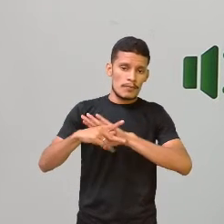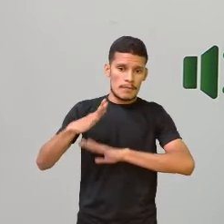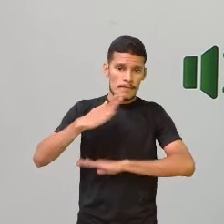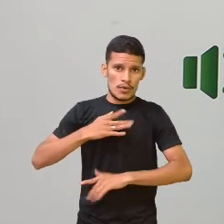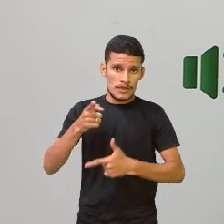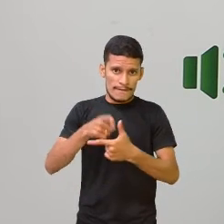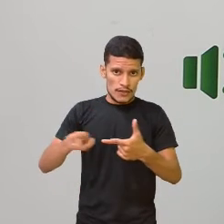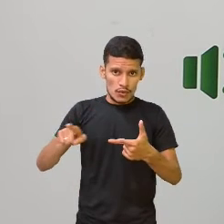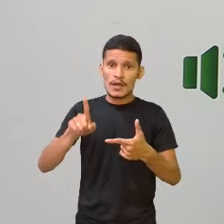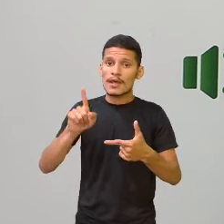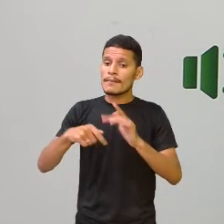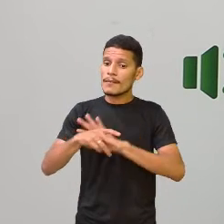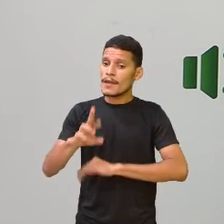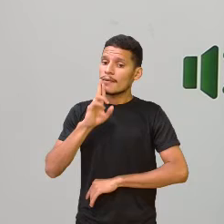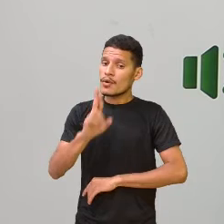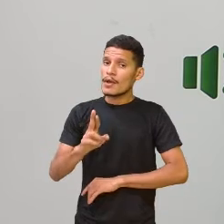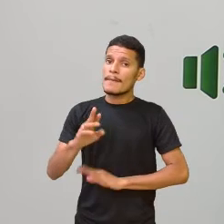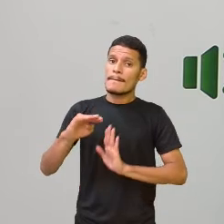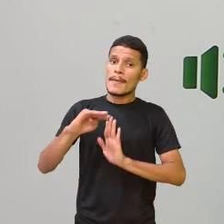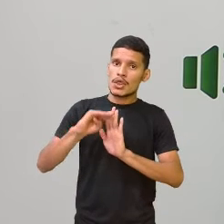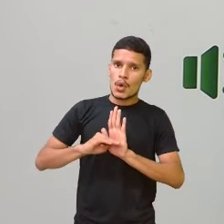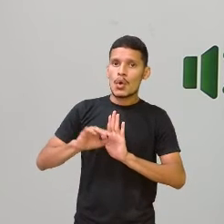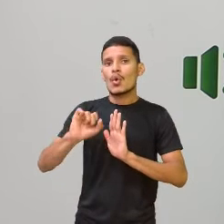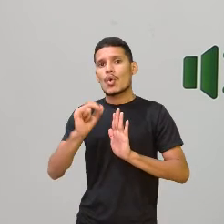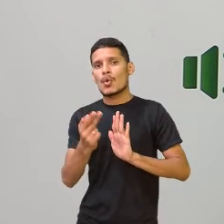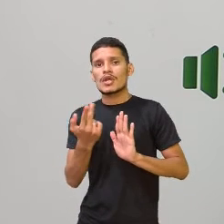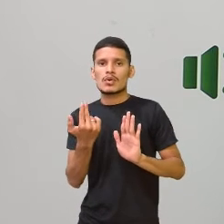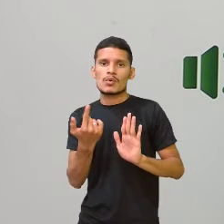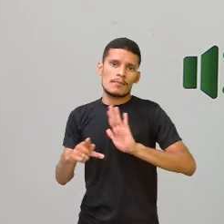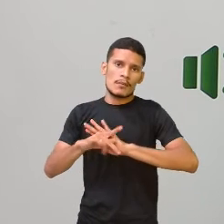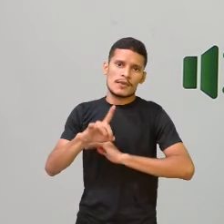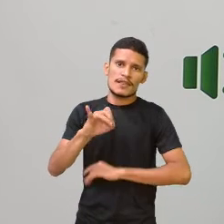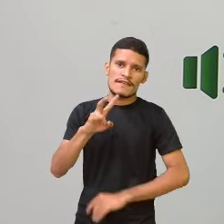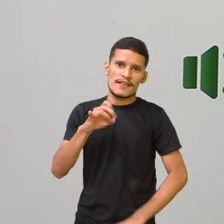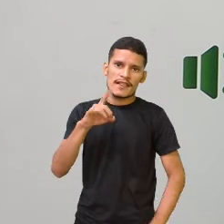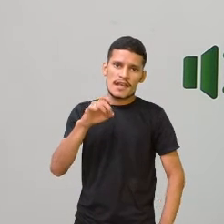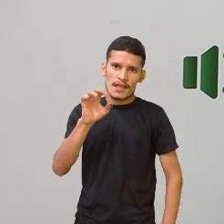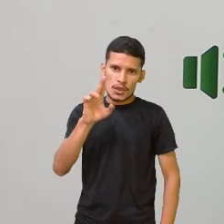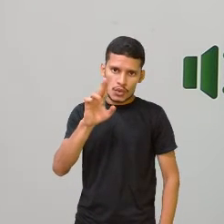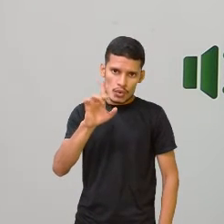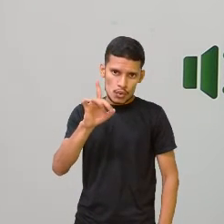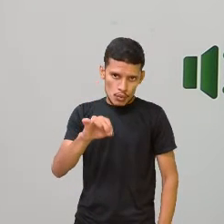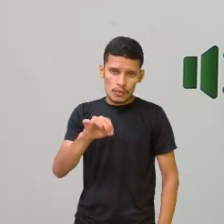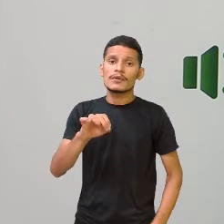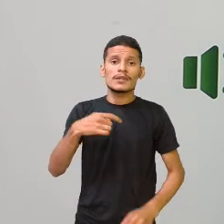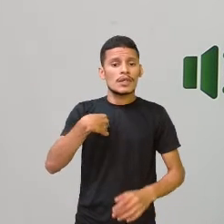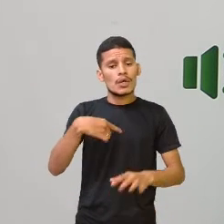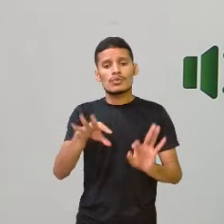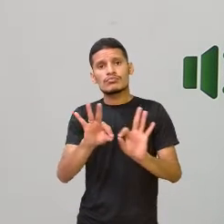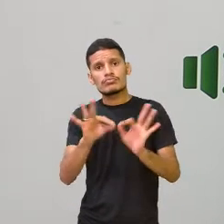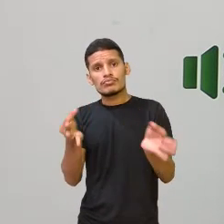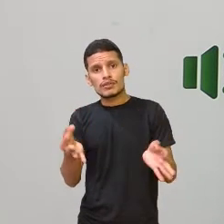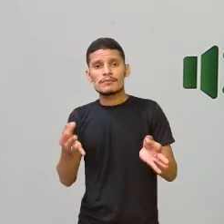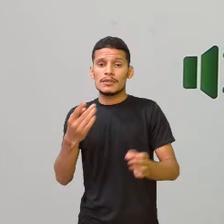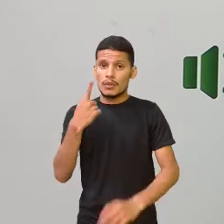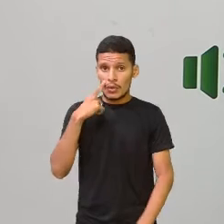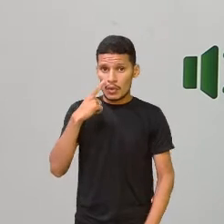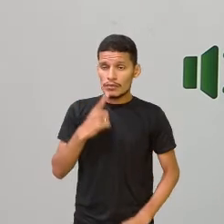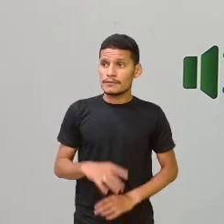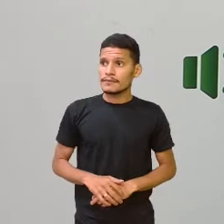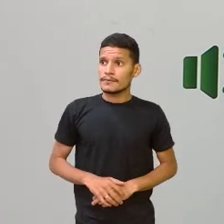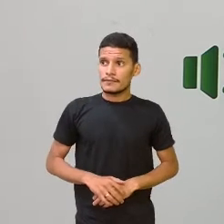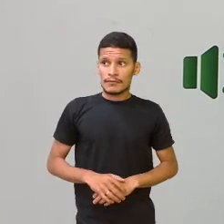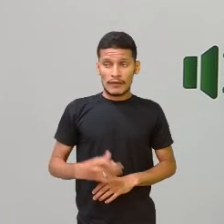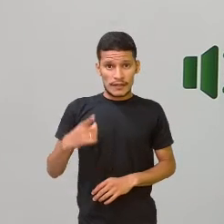tem que ser menor ou igual ao meu dividendo, e farei uma subtração simples. No